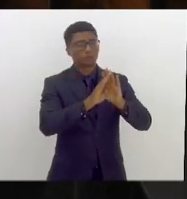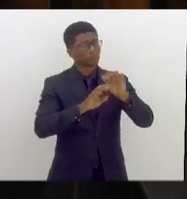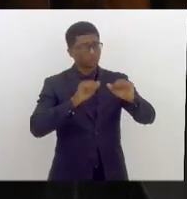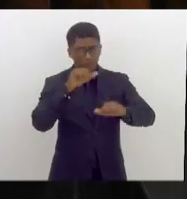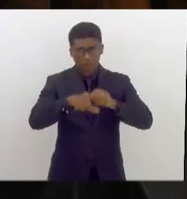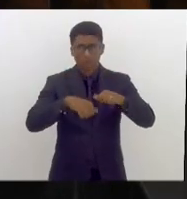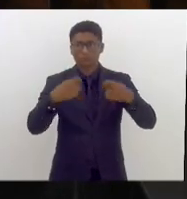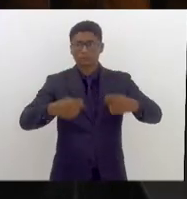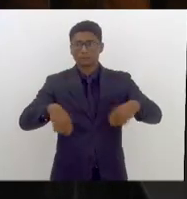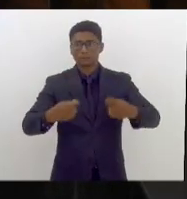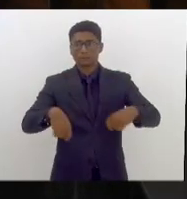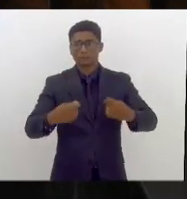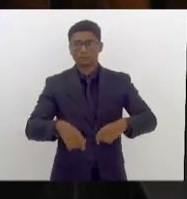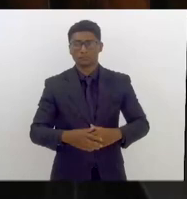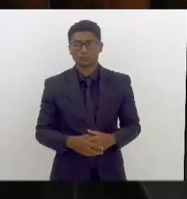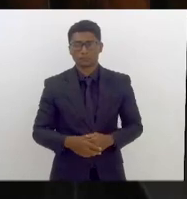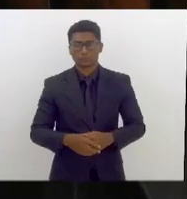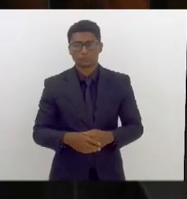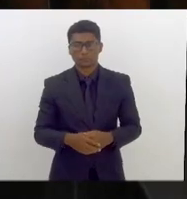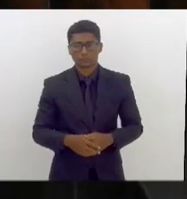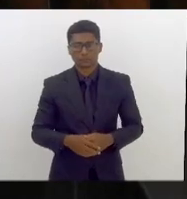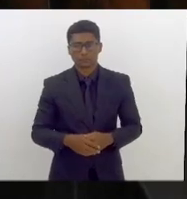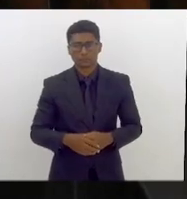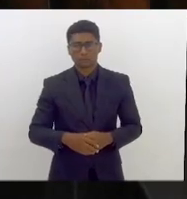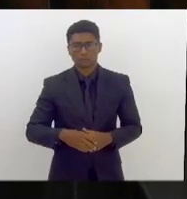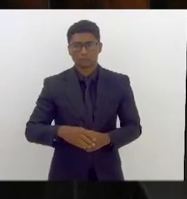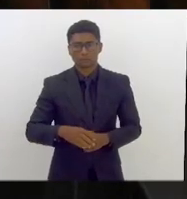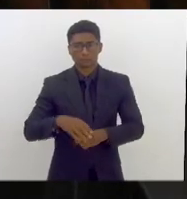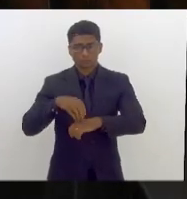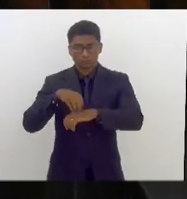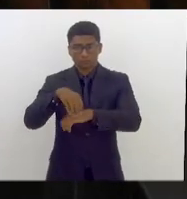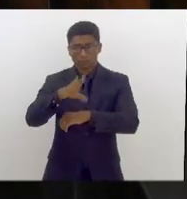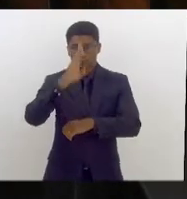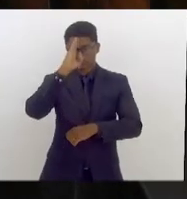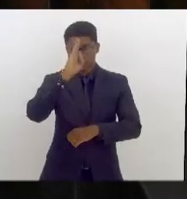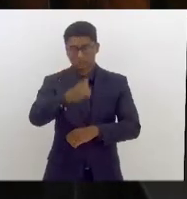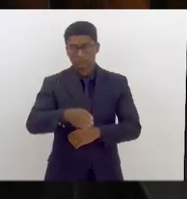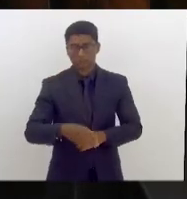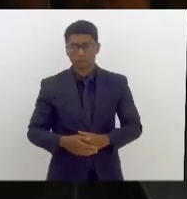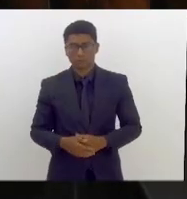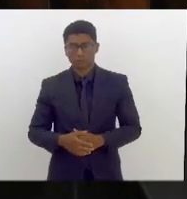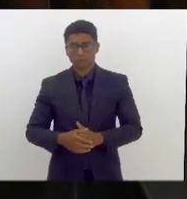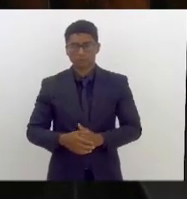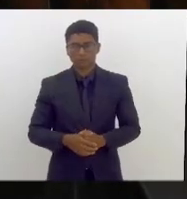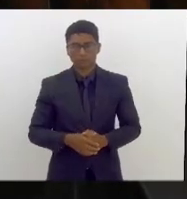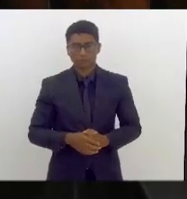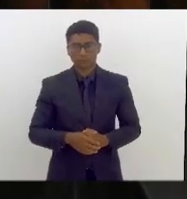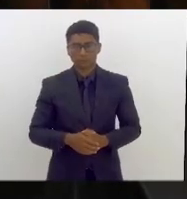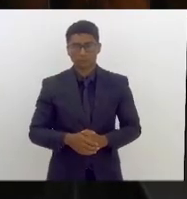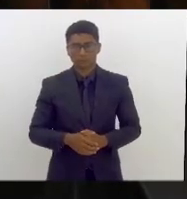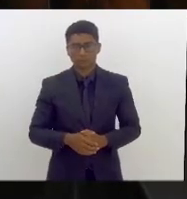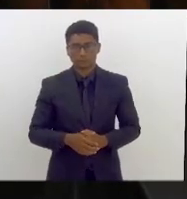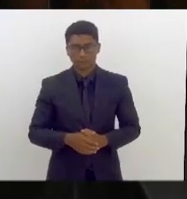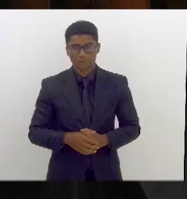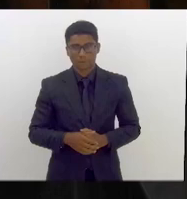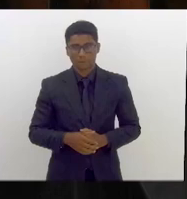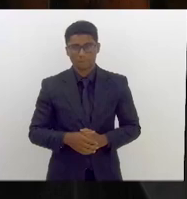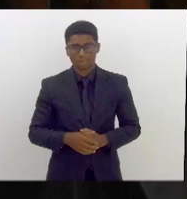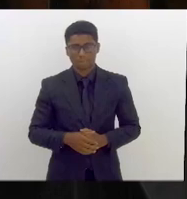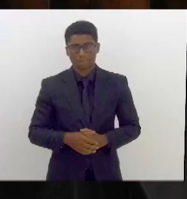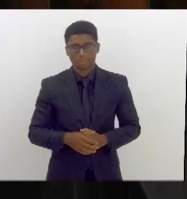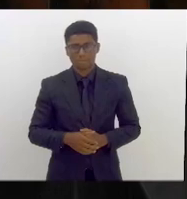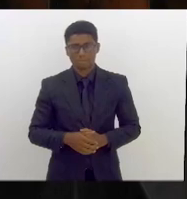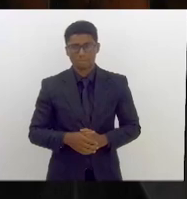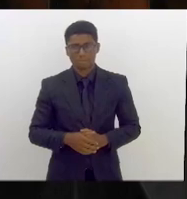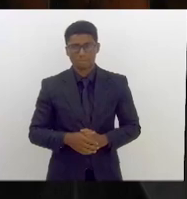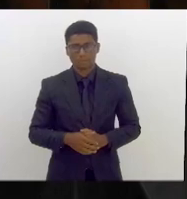aditivo. Aliás, a principal recomendação da CPI, já vou terminar, tia Ju, a principal recomendação da CPI, não